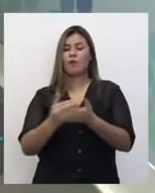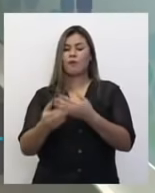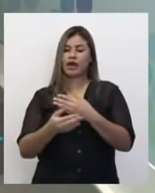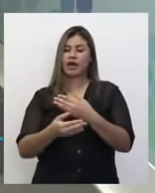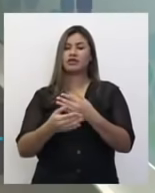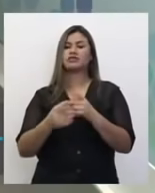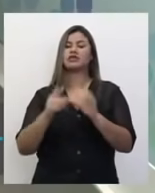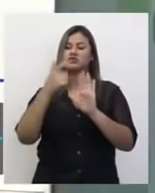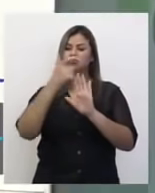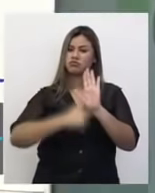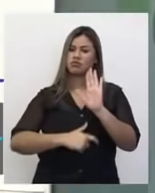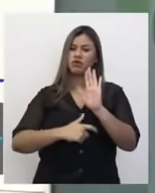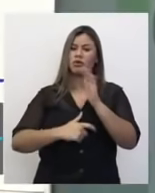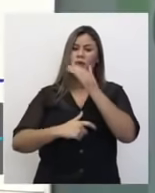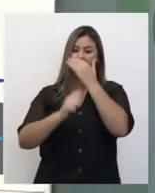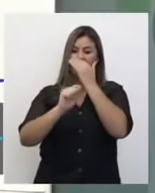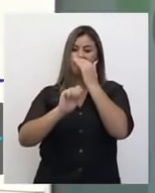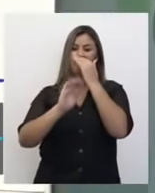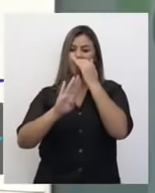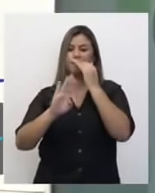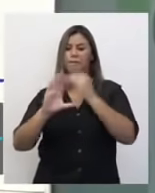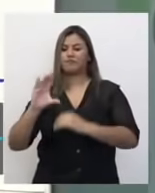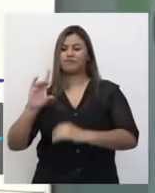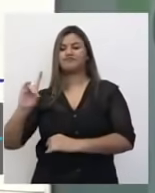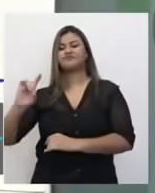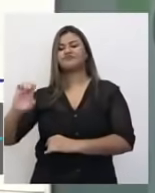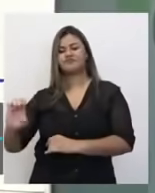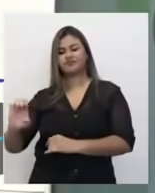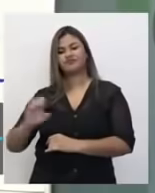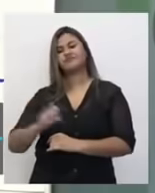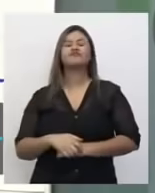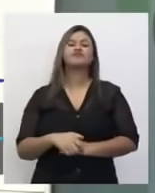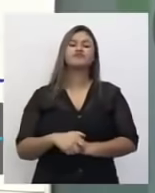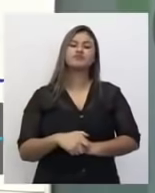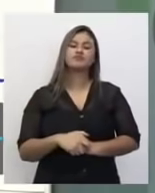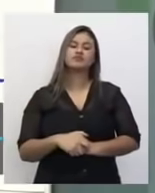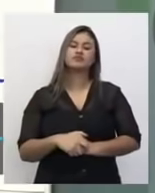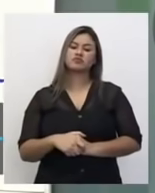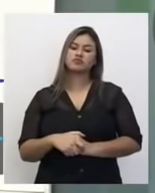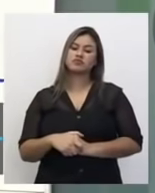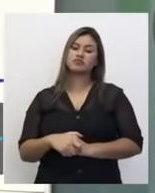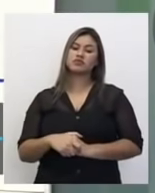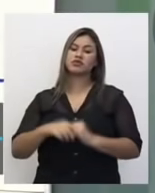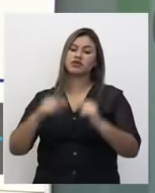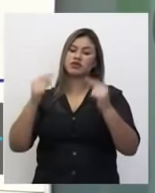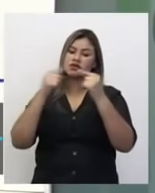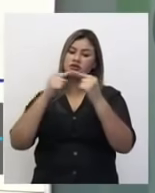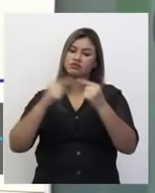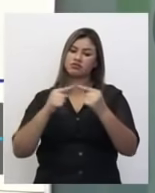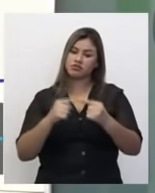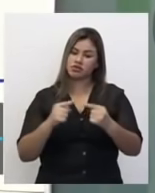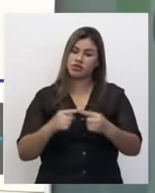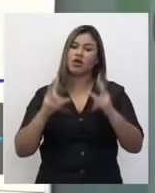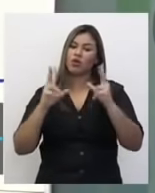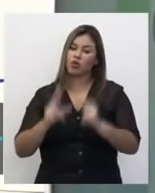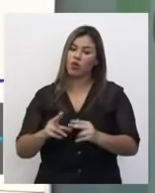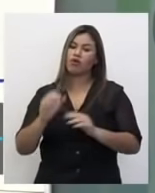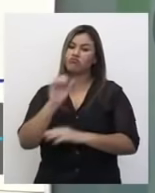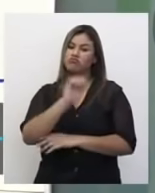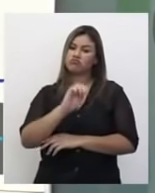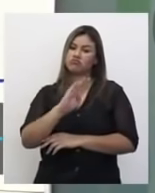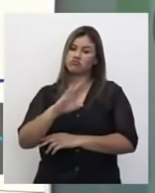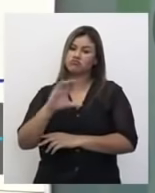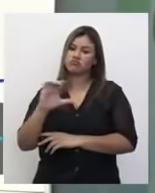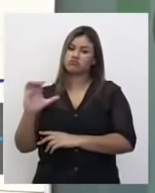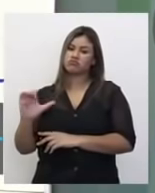ela tem uma ordem, é sempre A, B, C, D. Lembrando, isso se aplica um nosso alfabeto. Se a gente vai falar